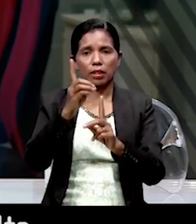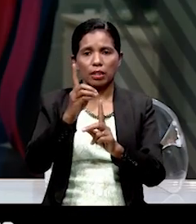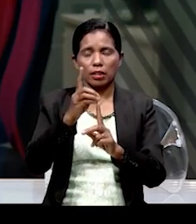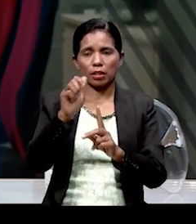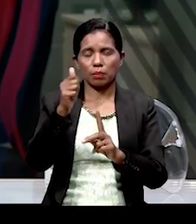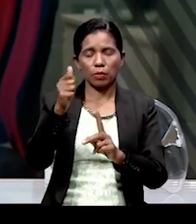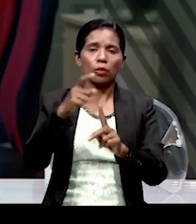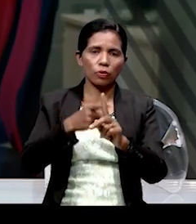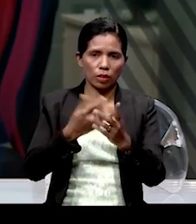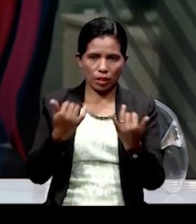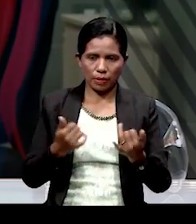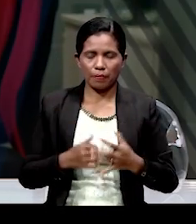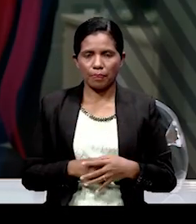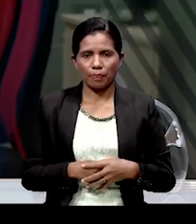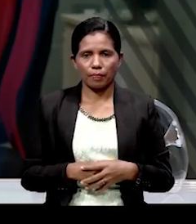Fulangne.